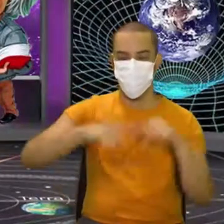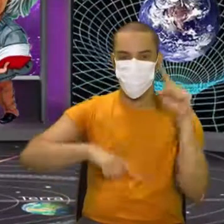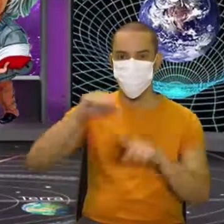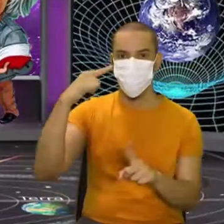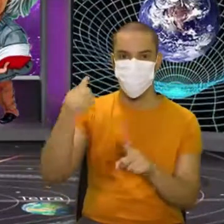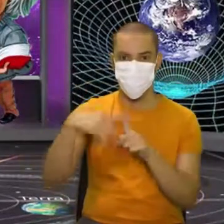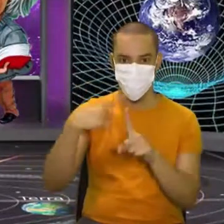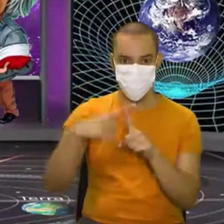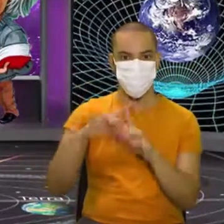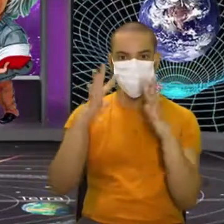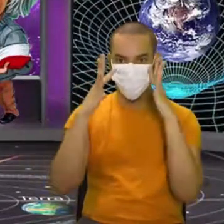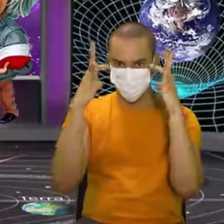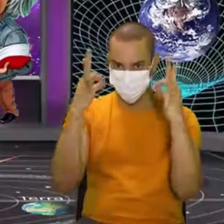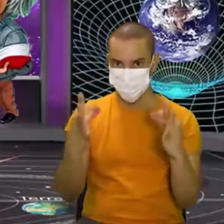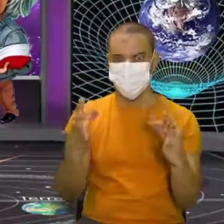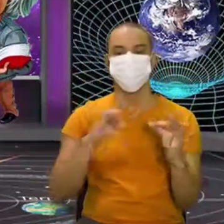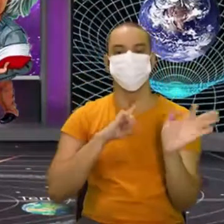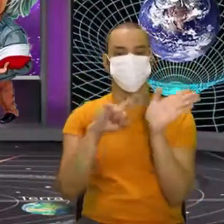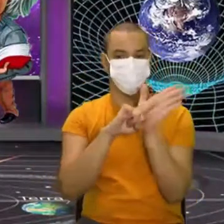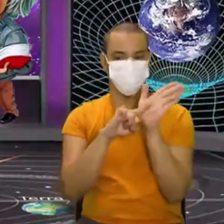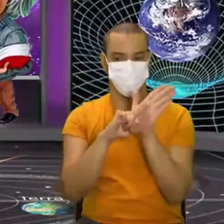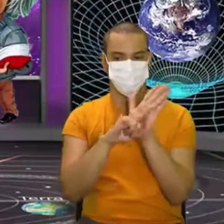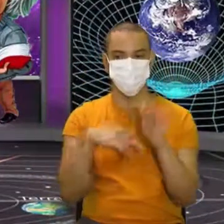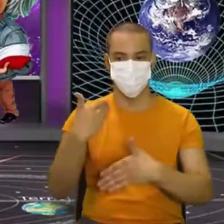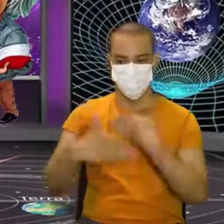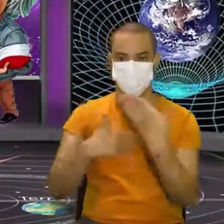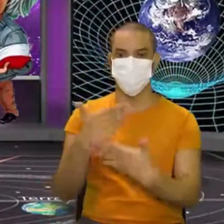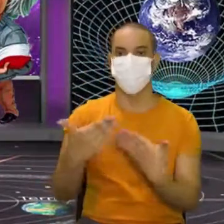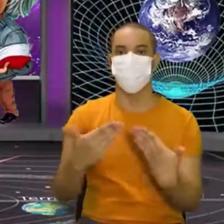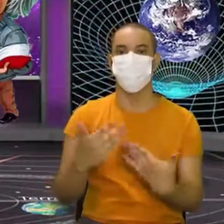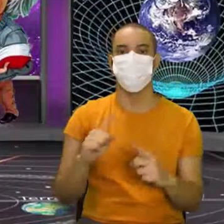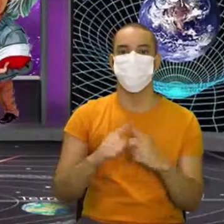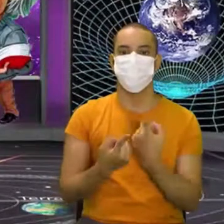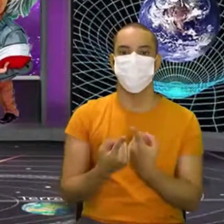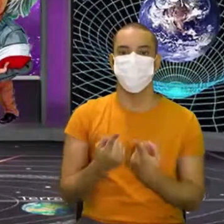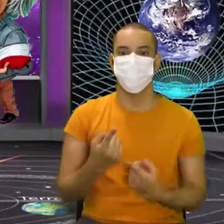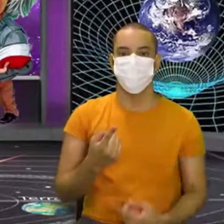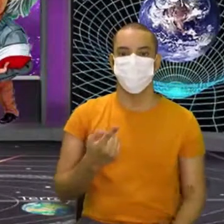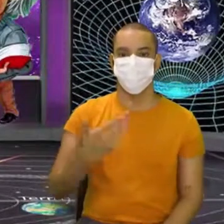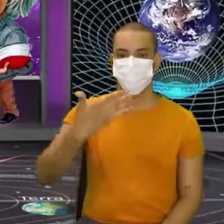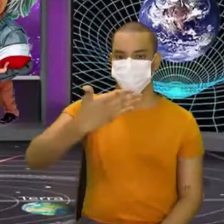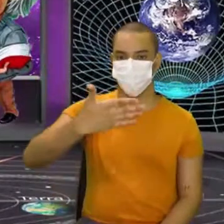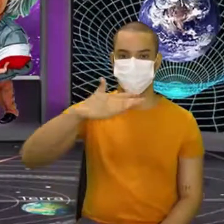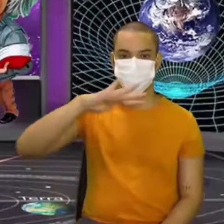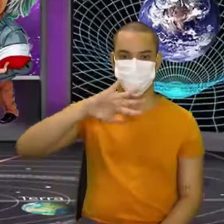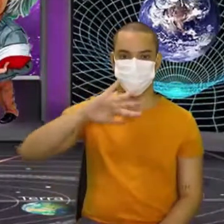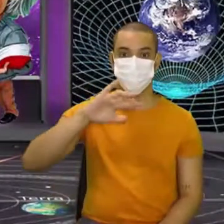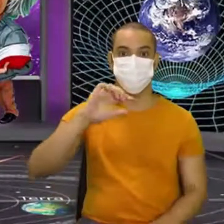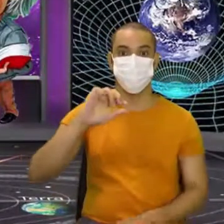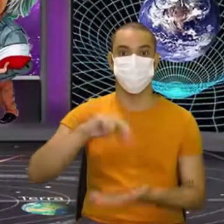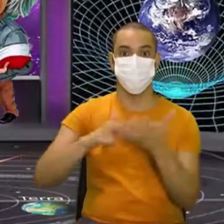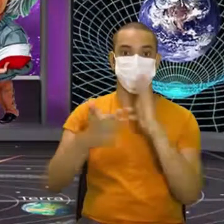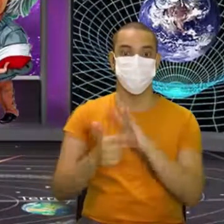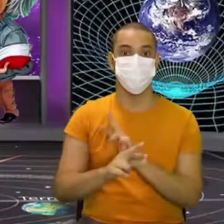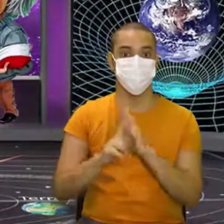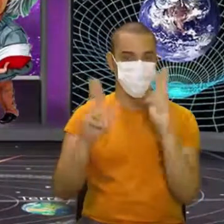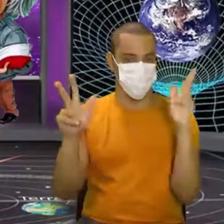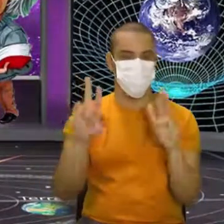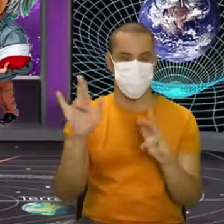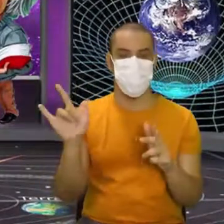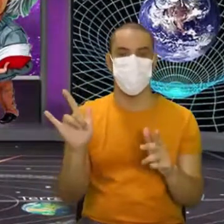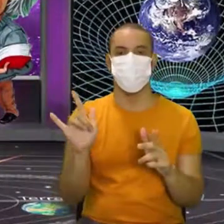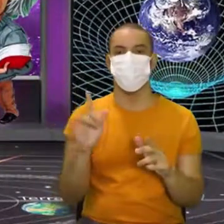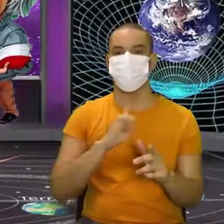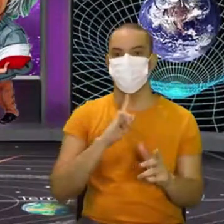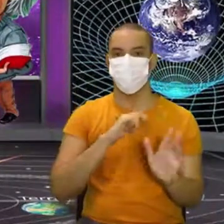vamos prestar atenção que vai ter a carga negativa a única coisa que eu invés de ser na direção da palmada é na costa da mão só vai